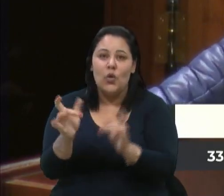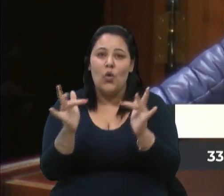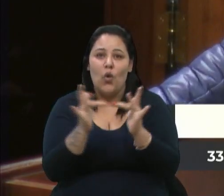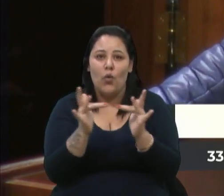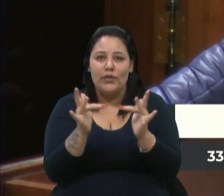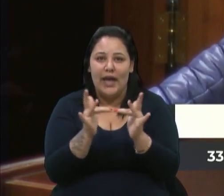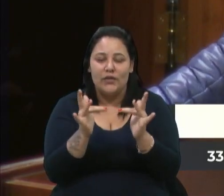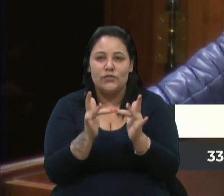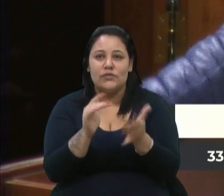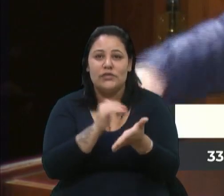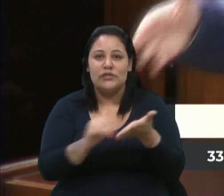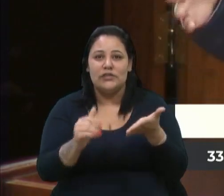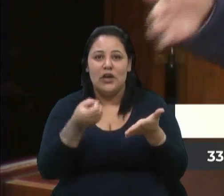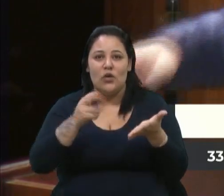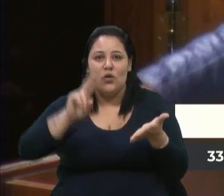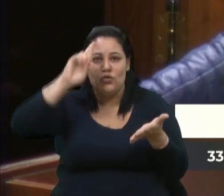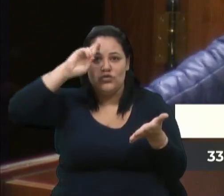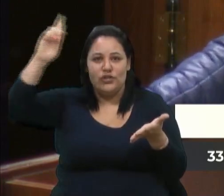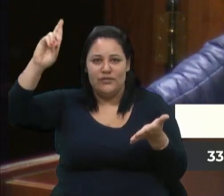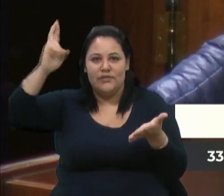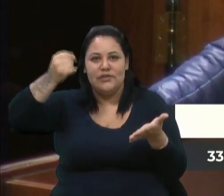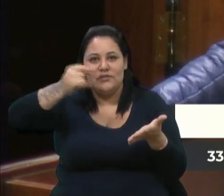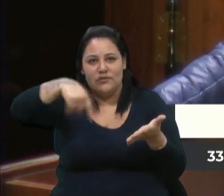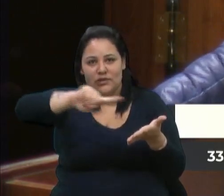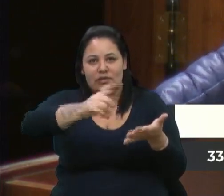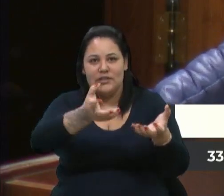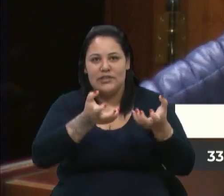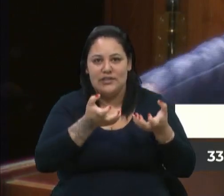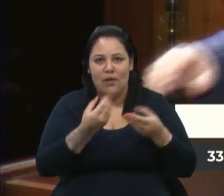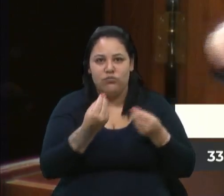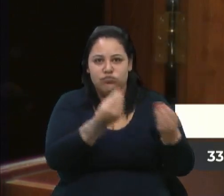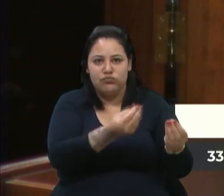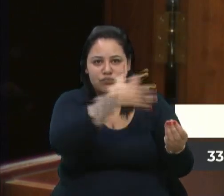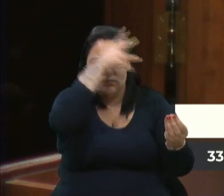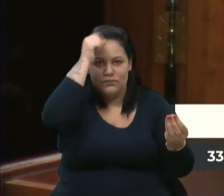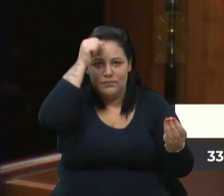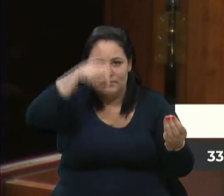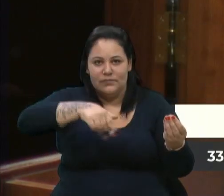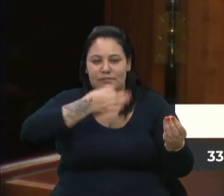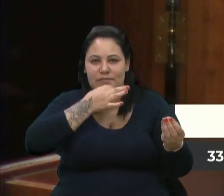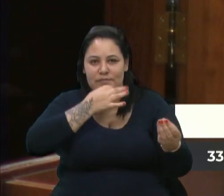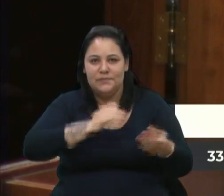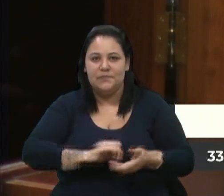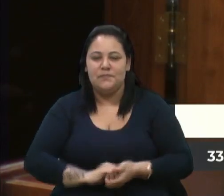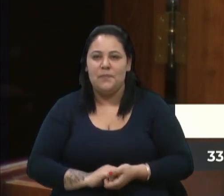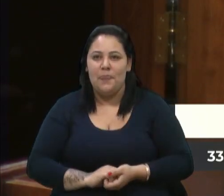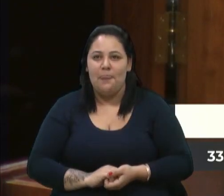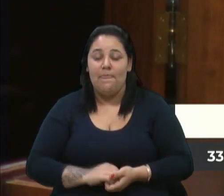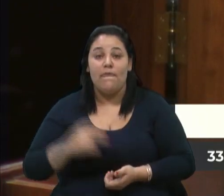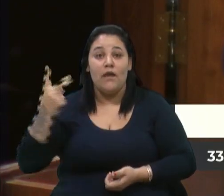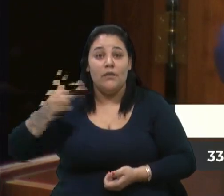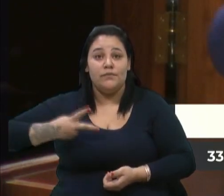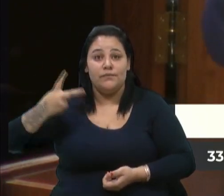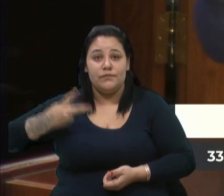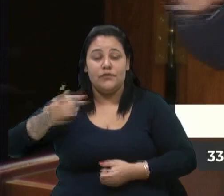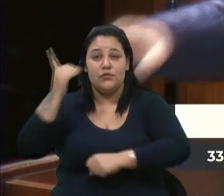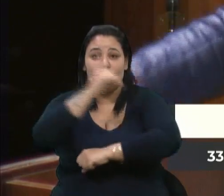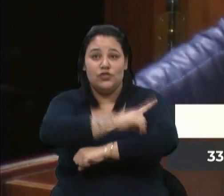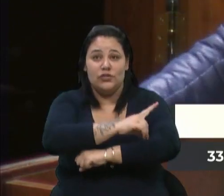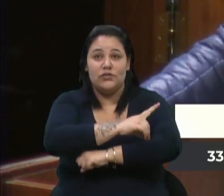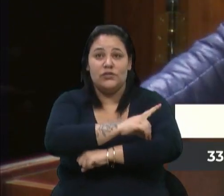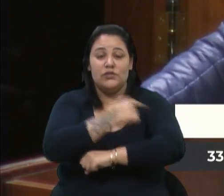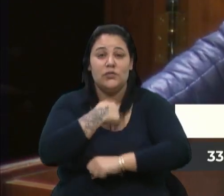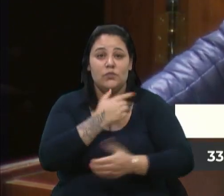dos diretores, para poder passar aqui para a Prefeitura de Caxias do Sul. No segundo dia, eu comecei